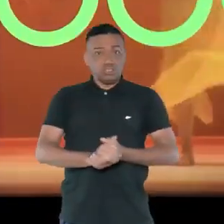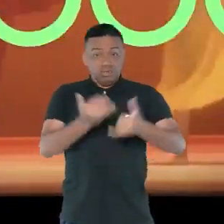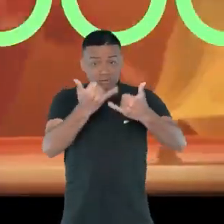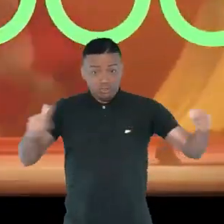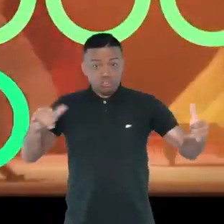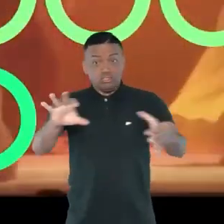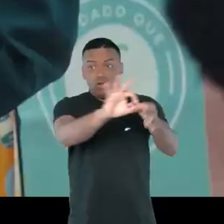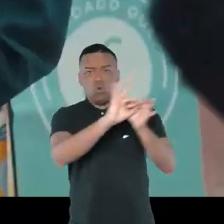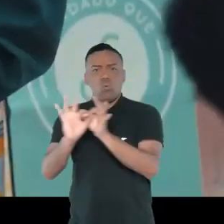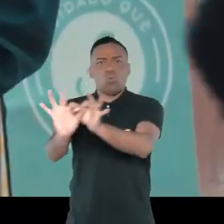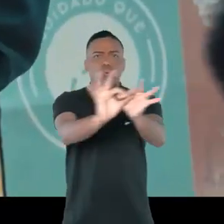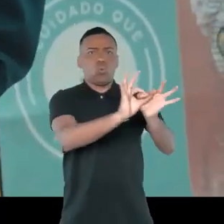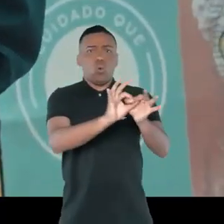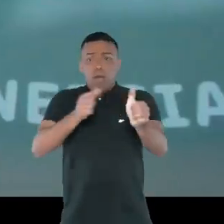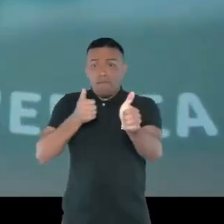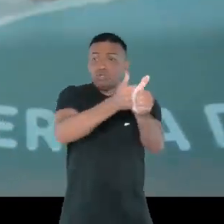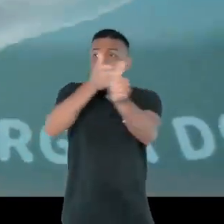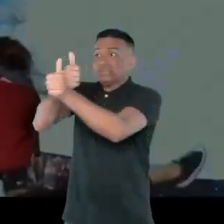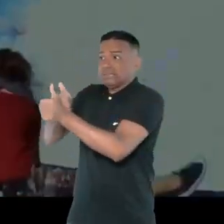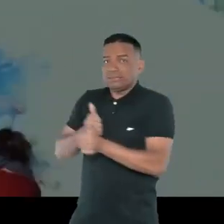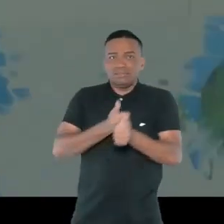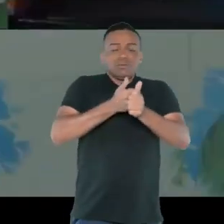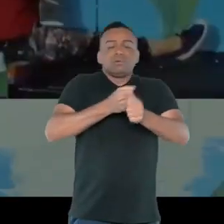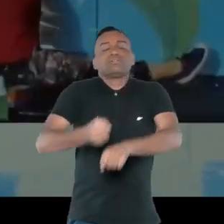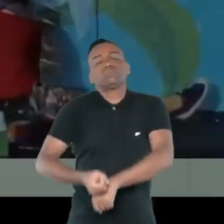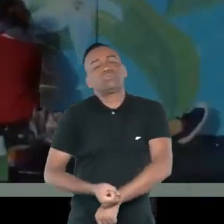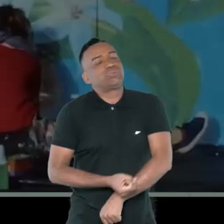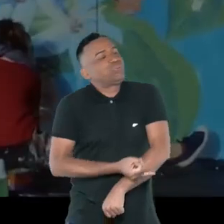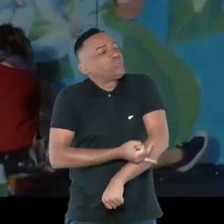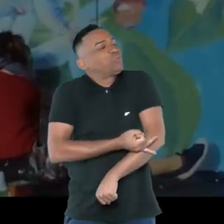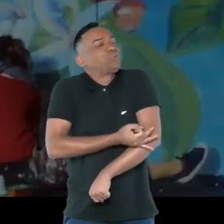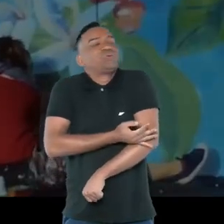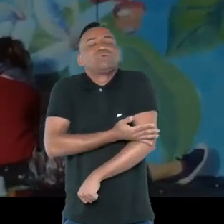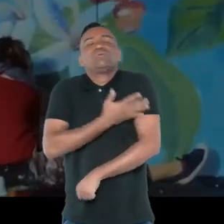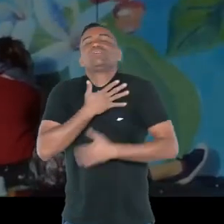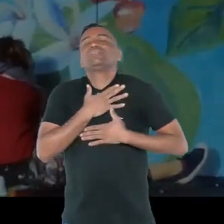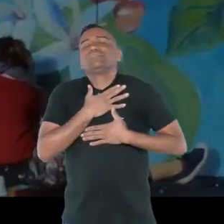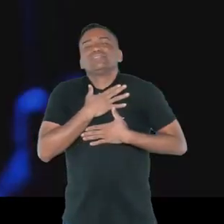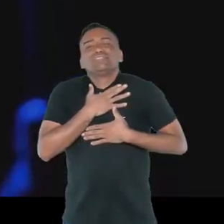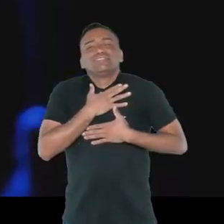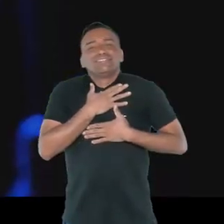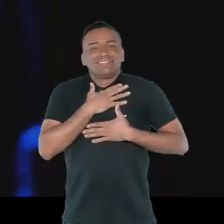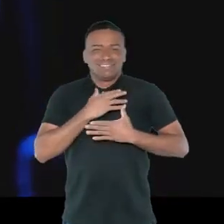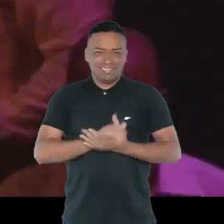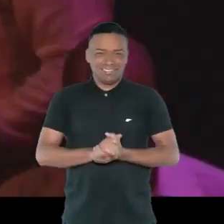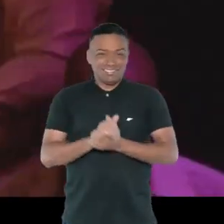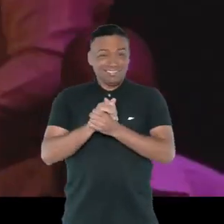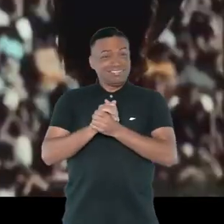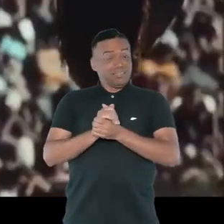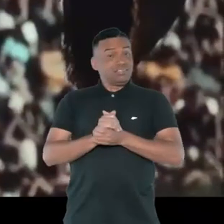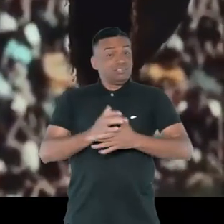movimento, energia que conecta, aproxima, emociona,